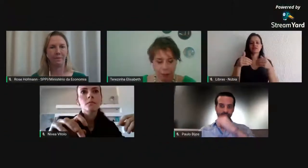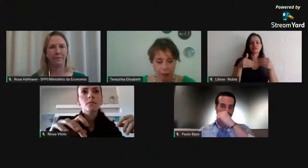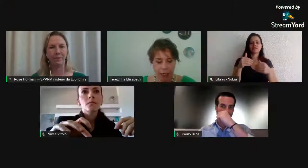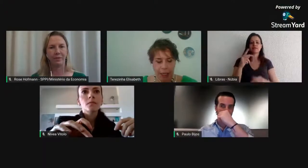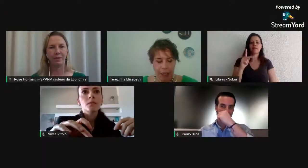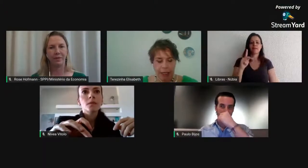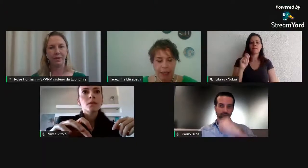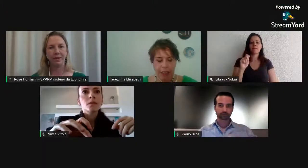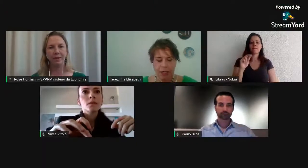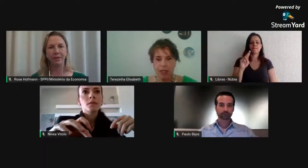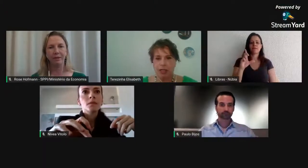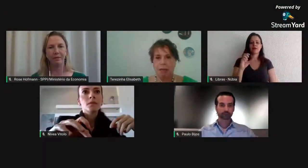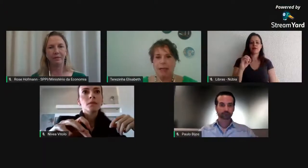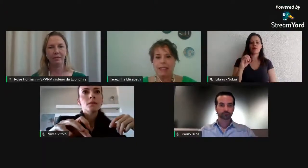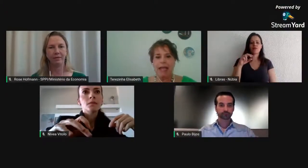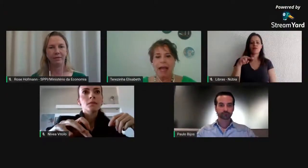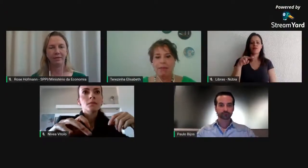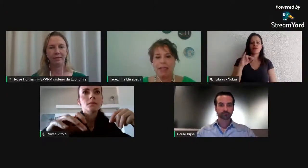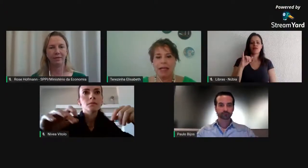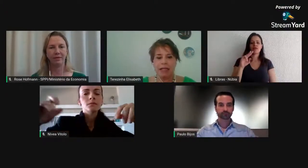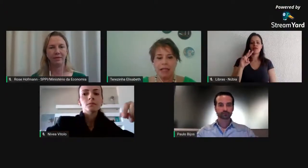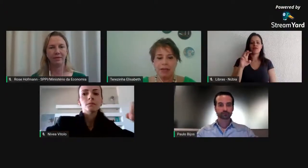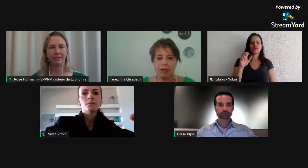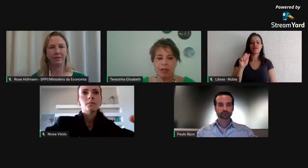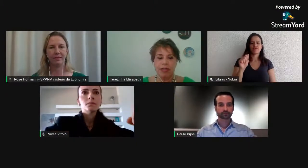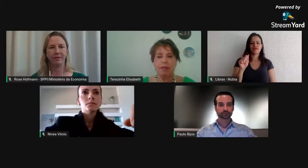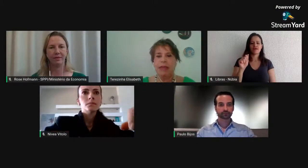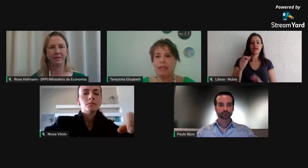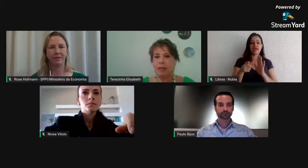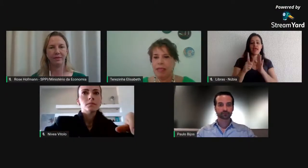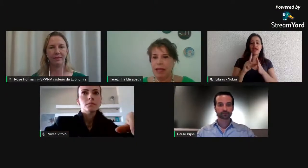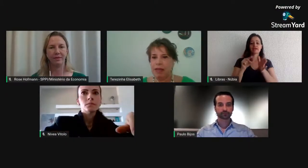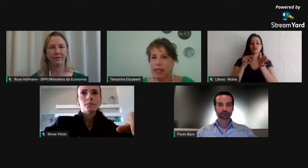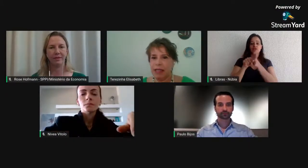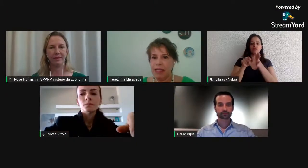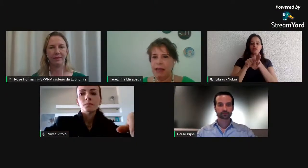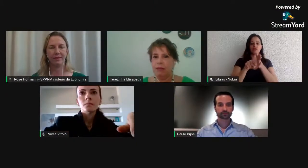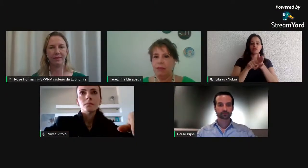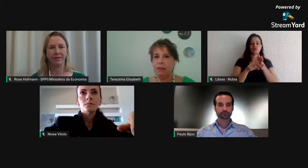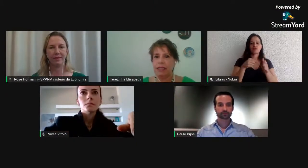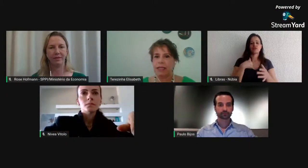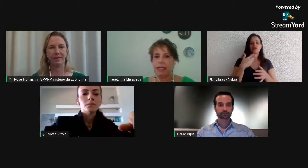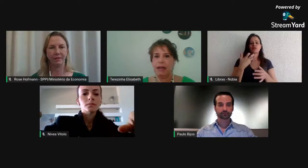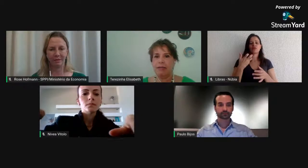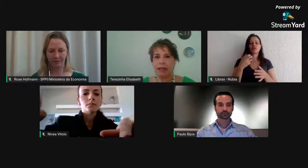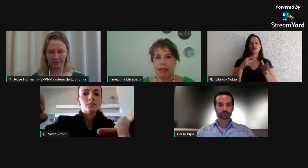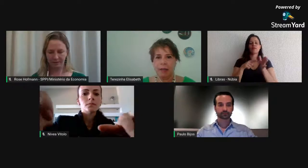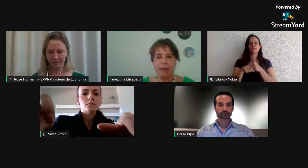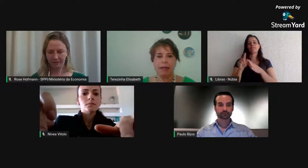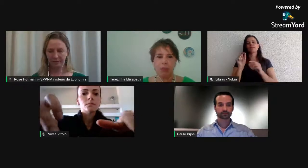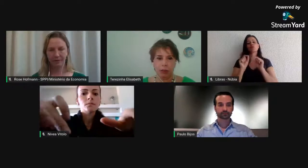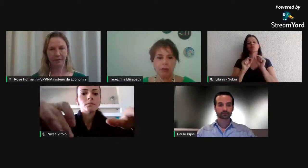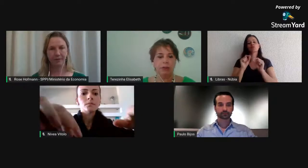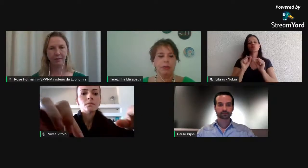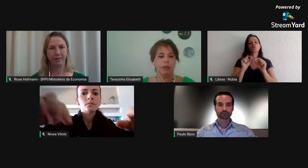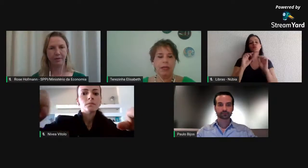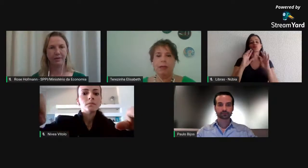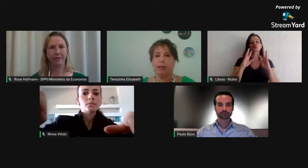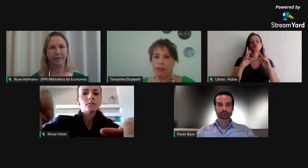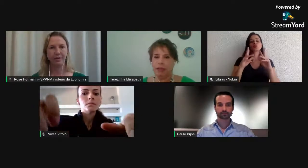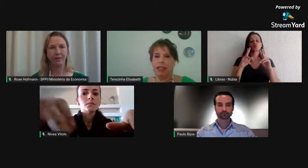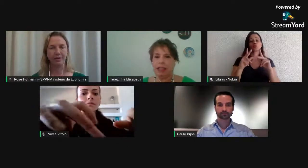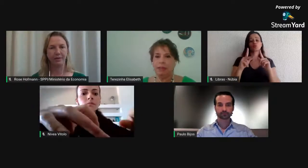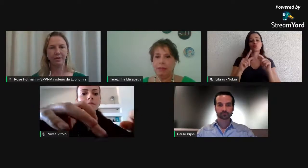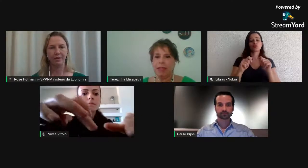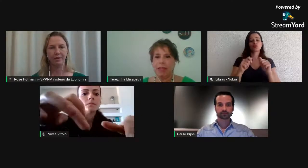Paulo. E antes de passarmos às questões, eu mesma tenho uma questão aqui para todos,